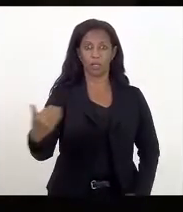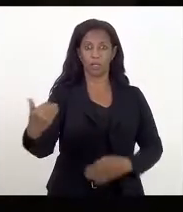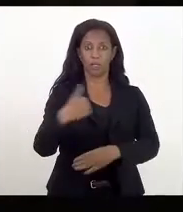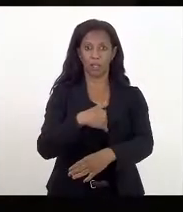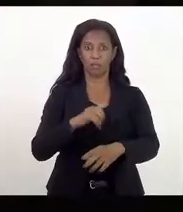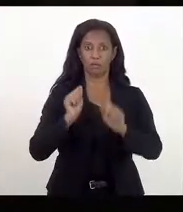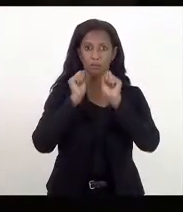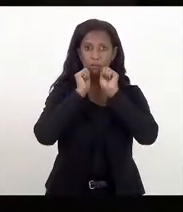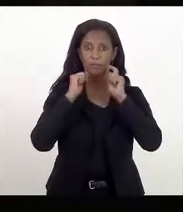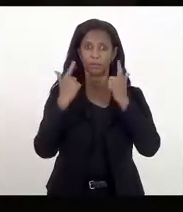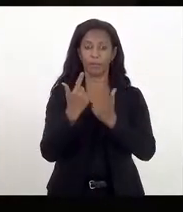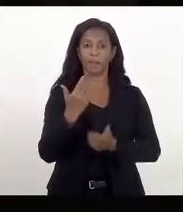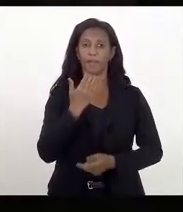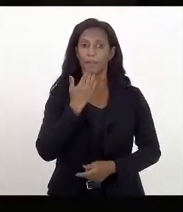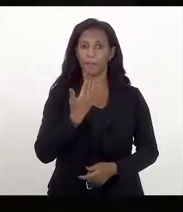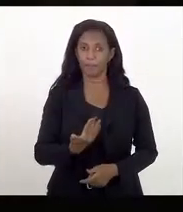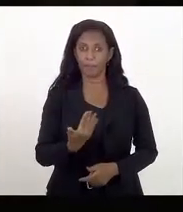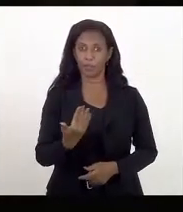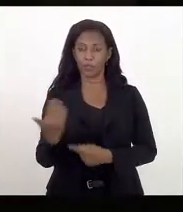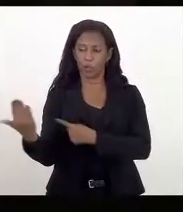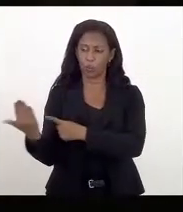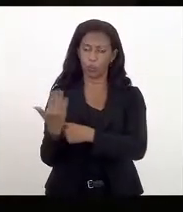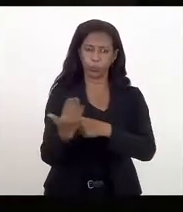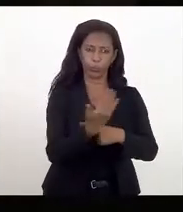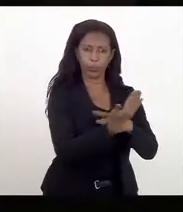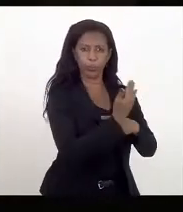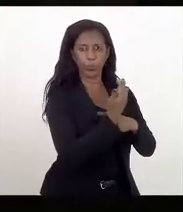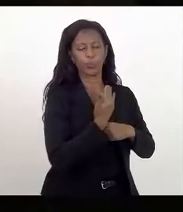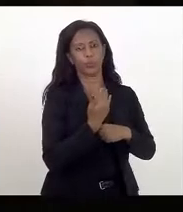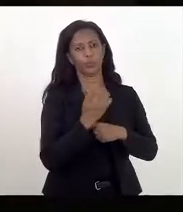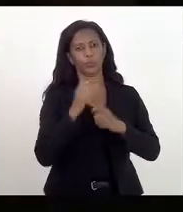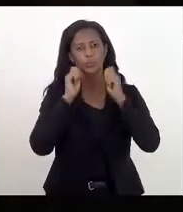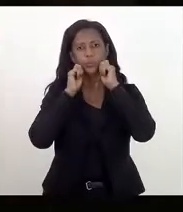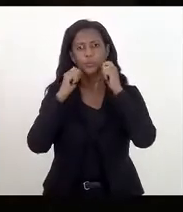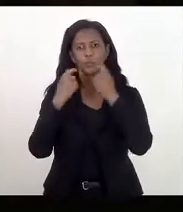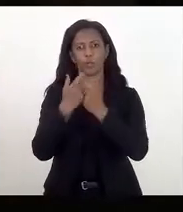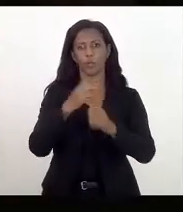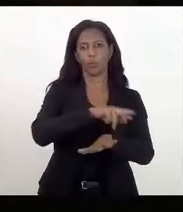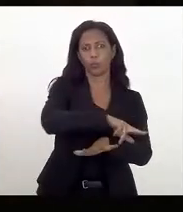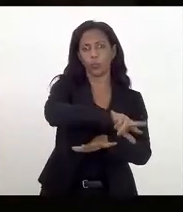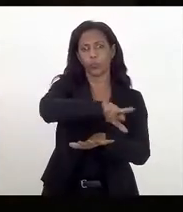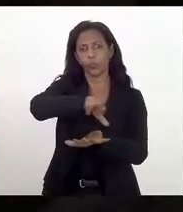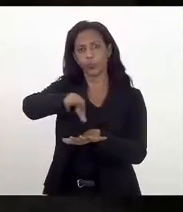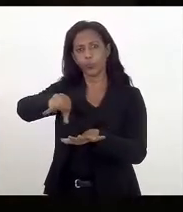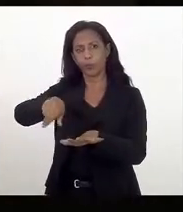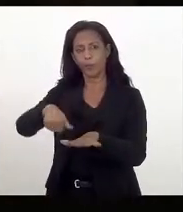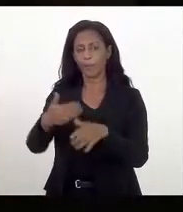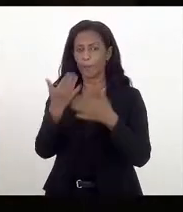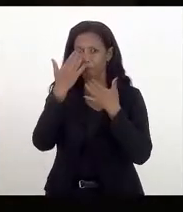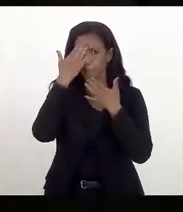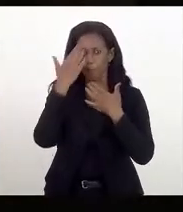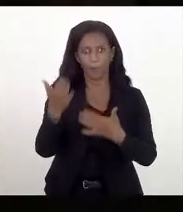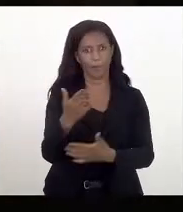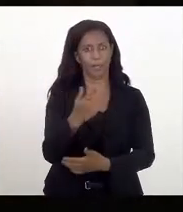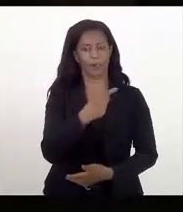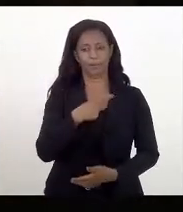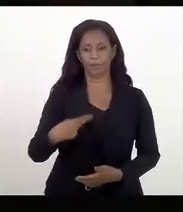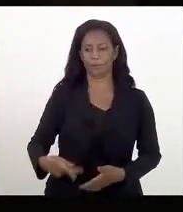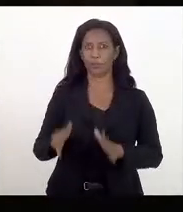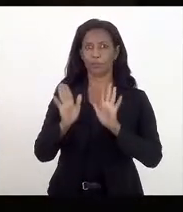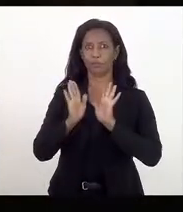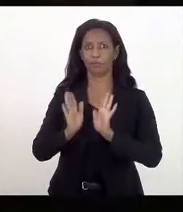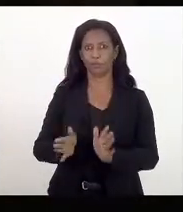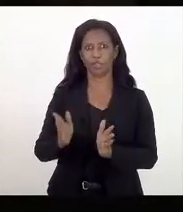casa para pedir o auxílio dos parlamentares nas suas diversas demandas. Muito obrigado, presidente, por já